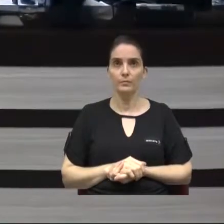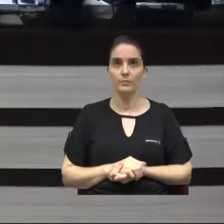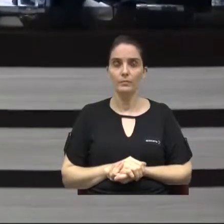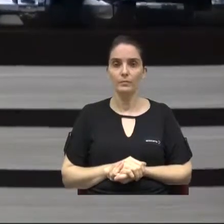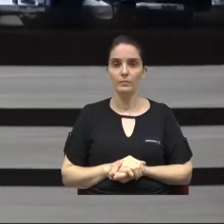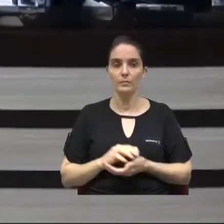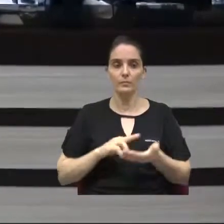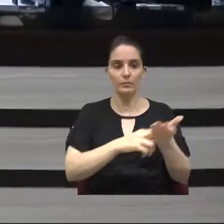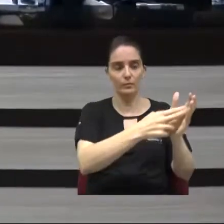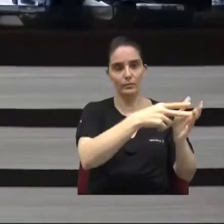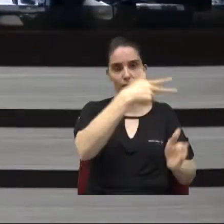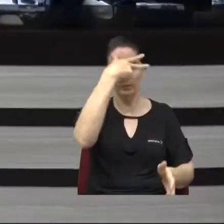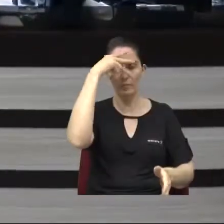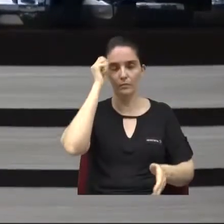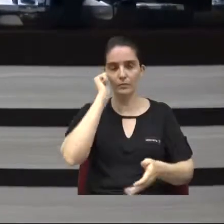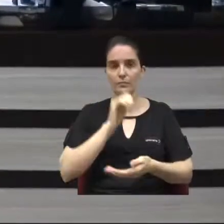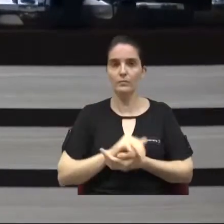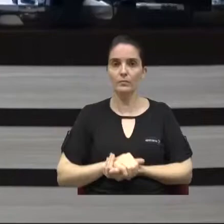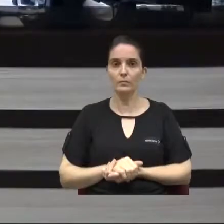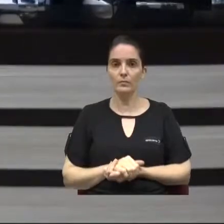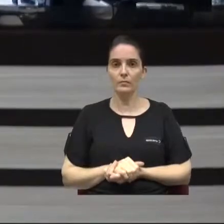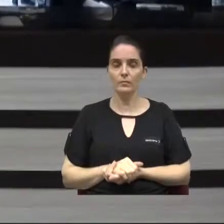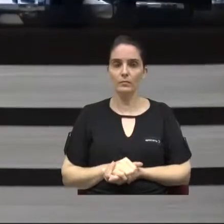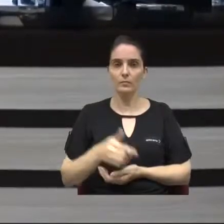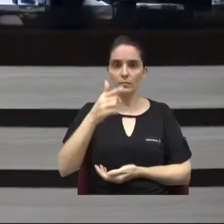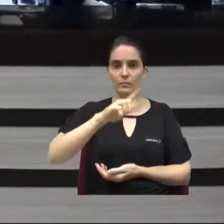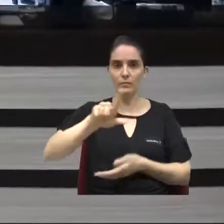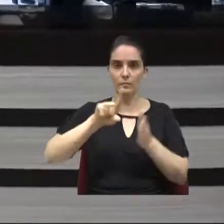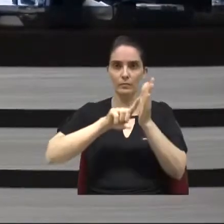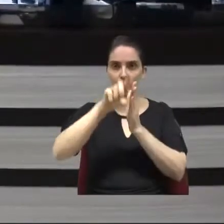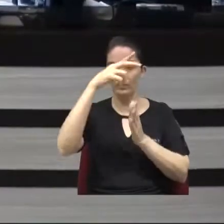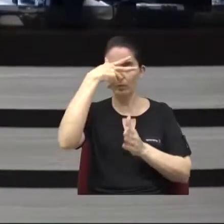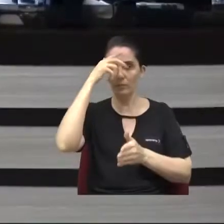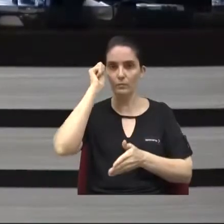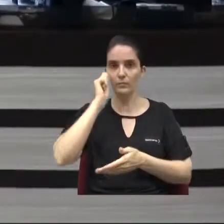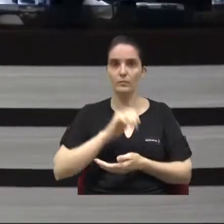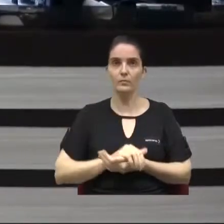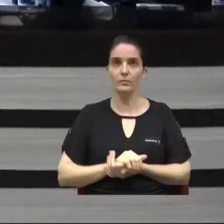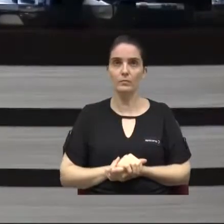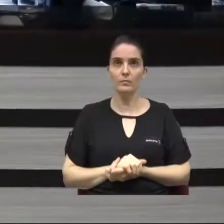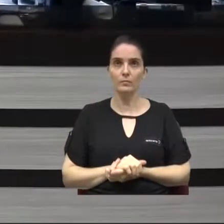Ao Executivo, o requerimento. Próximo requerimento.